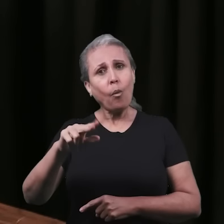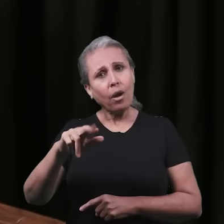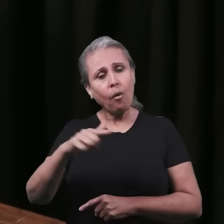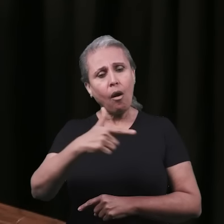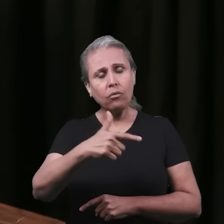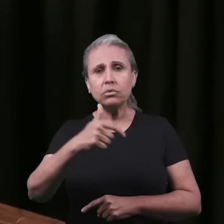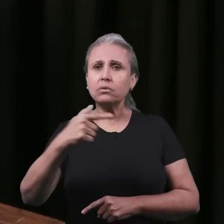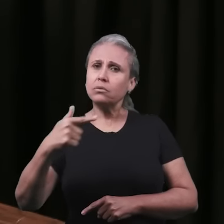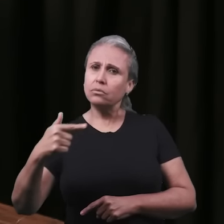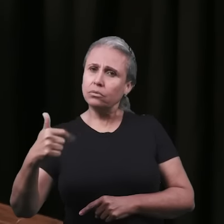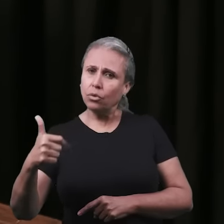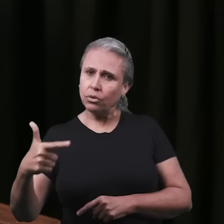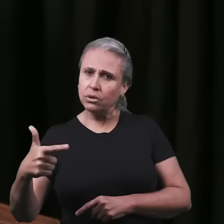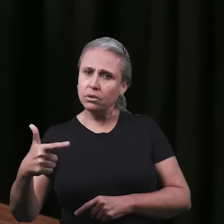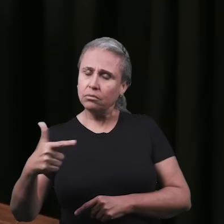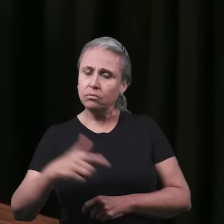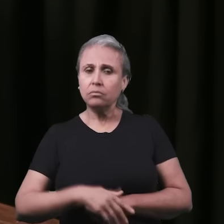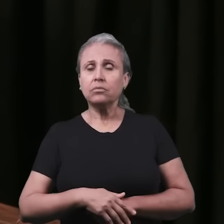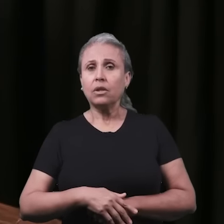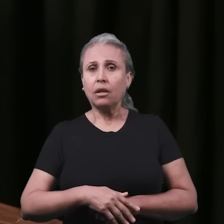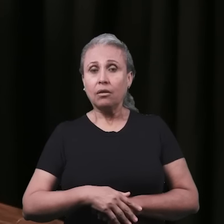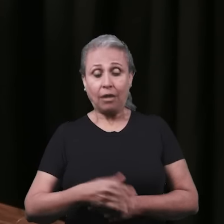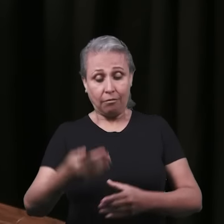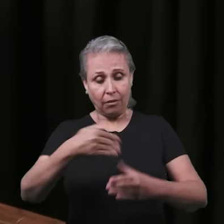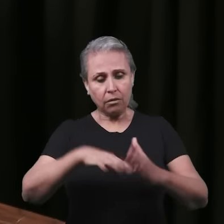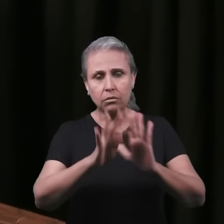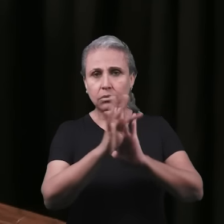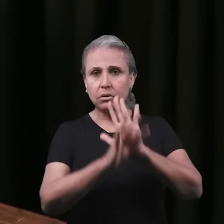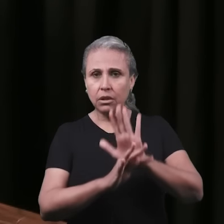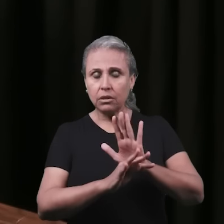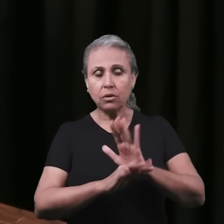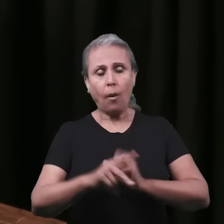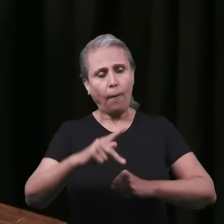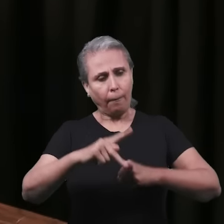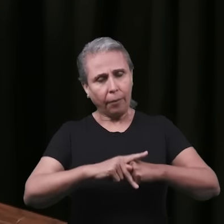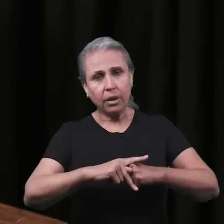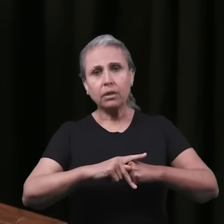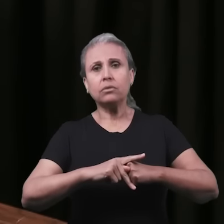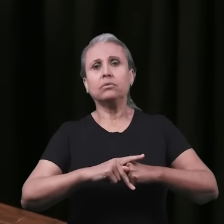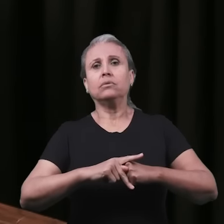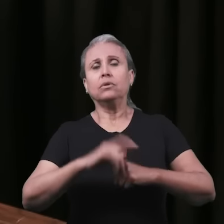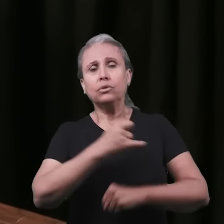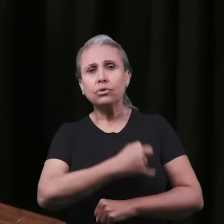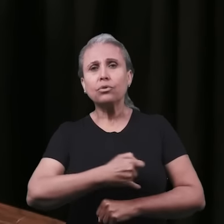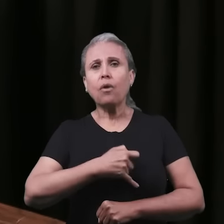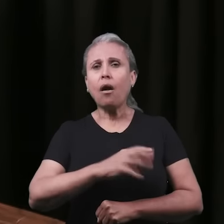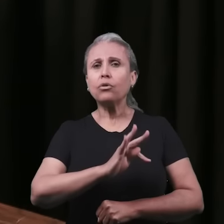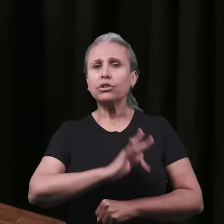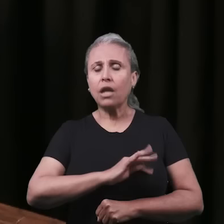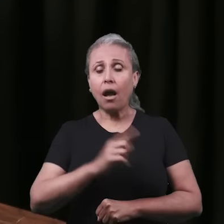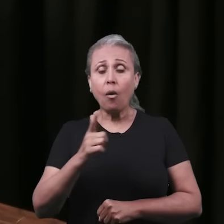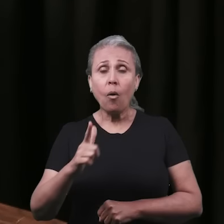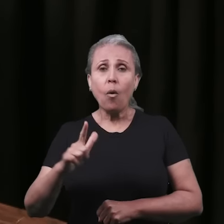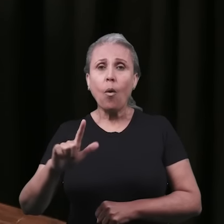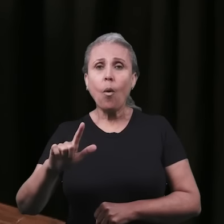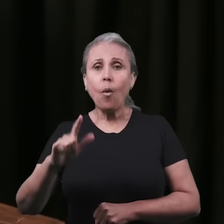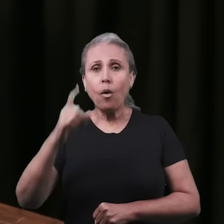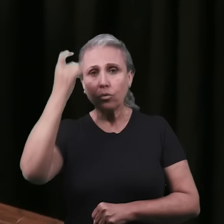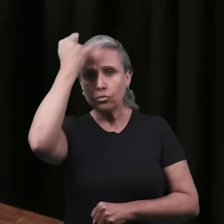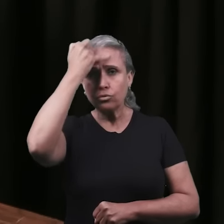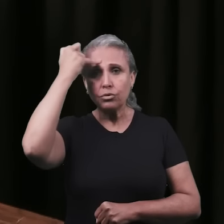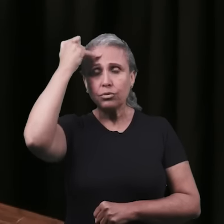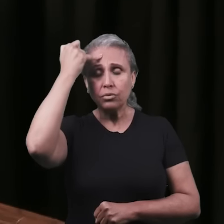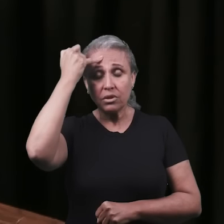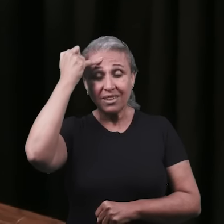que o Senhor menciona nos textos bíblicos, né? Pedro, João, Tiago, o outro Judas,